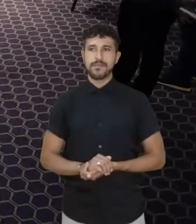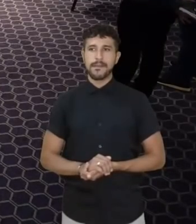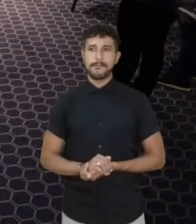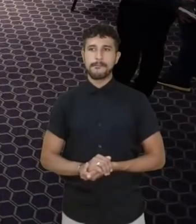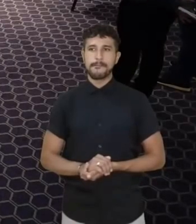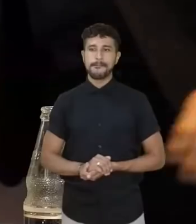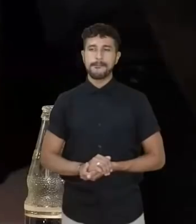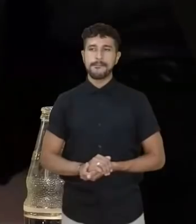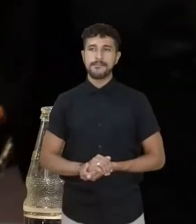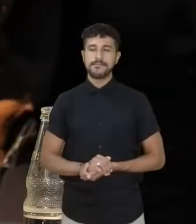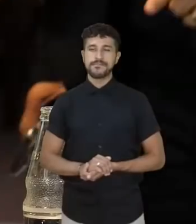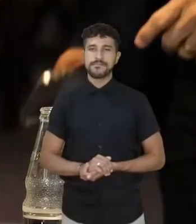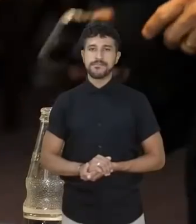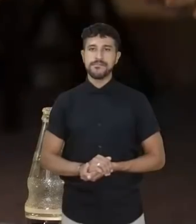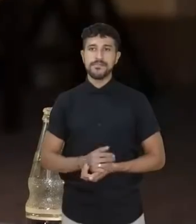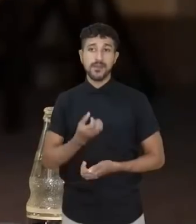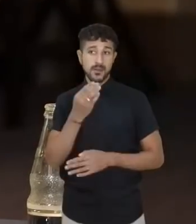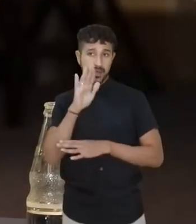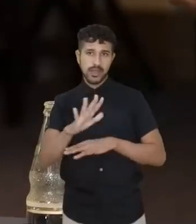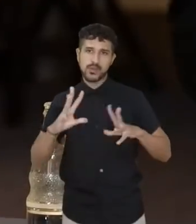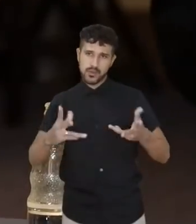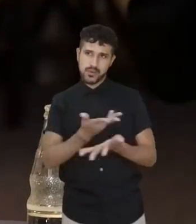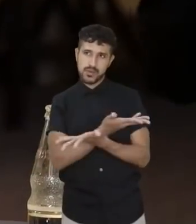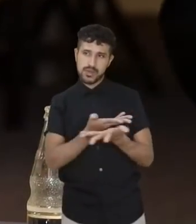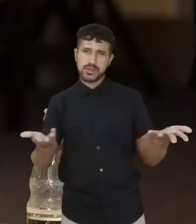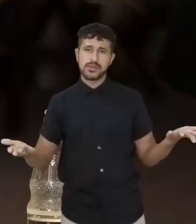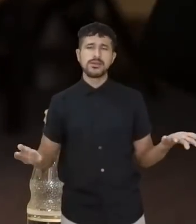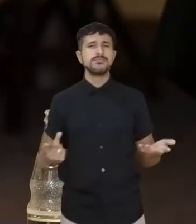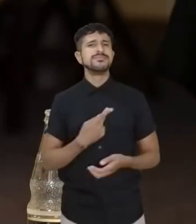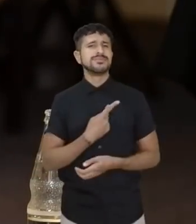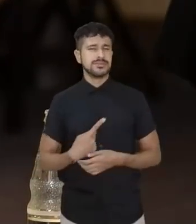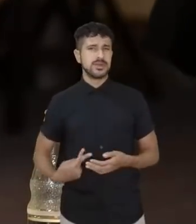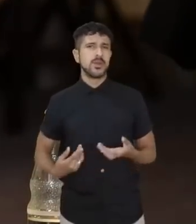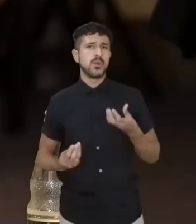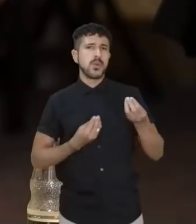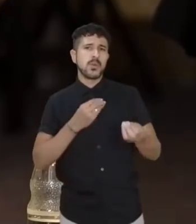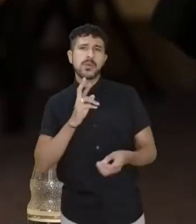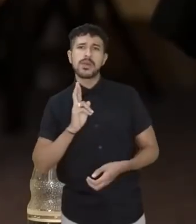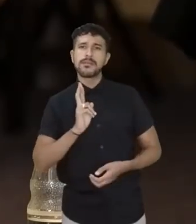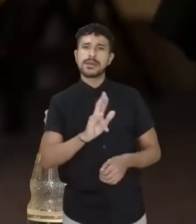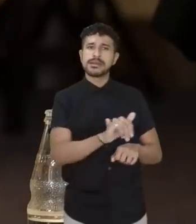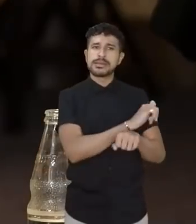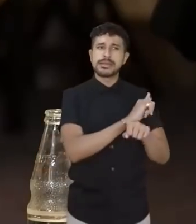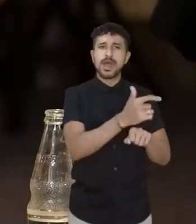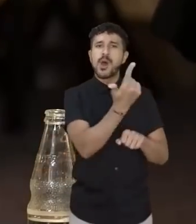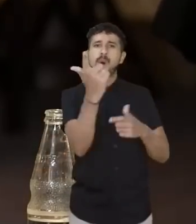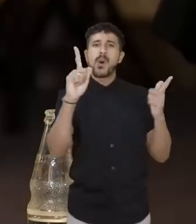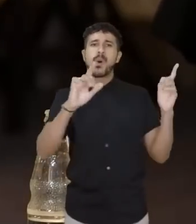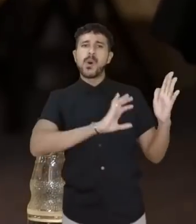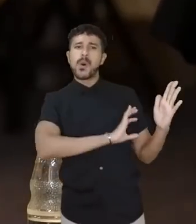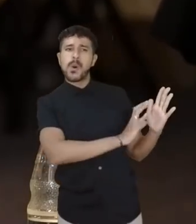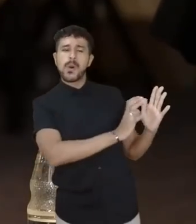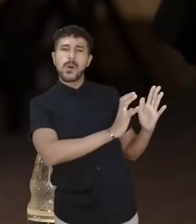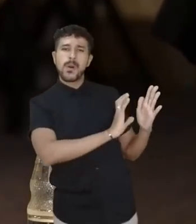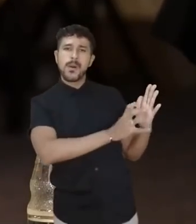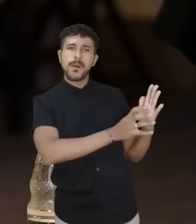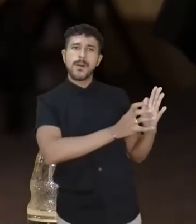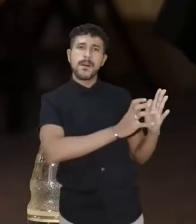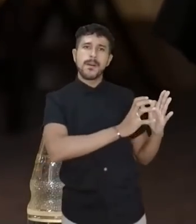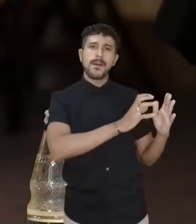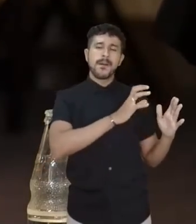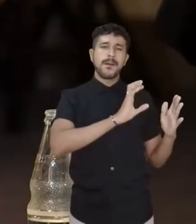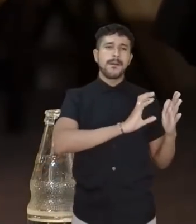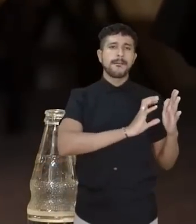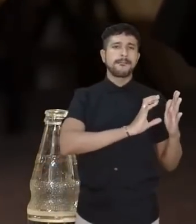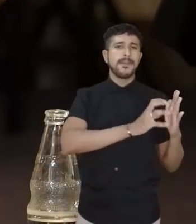Boa tarde a todos e todas. Presidente, como responder às possíveis estratégias das demais campanhas, em especial do presidente Jair Bolsonaro? A senhora comentou que ele